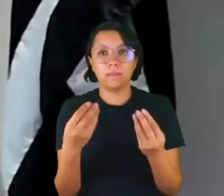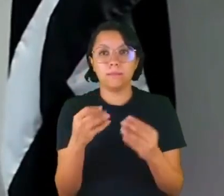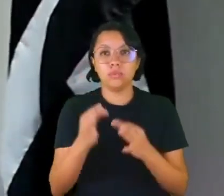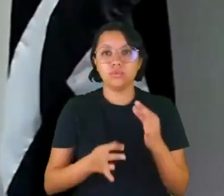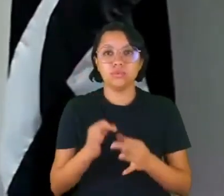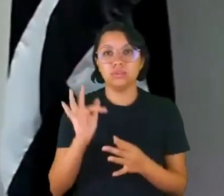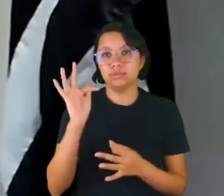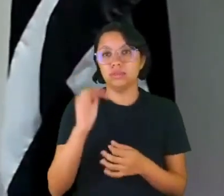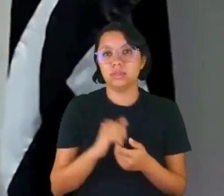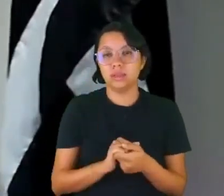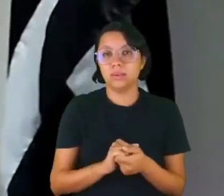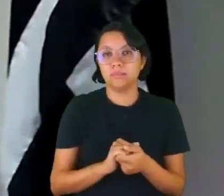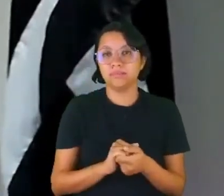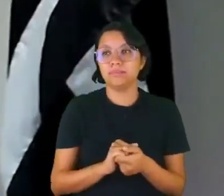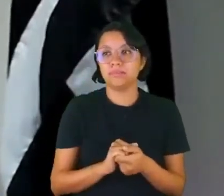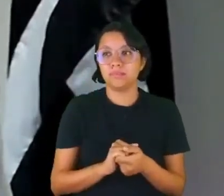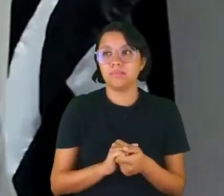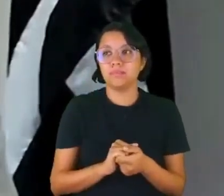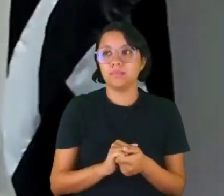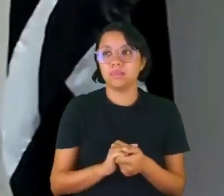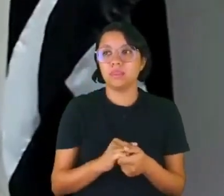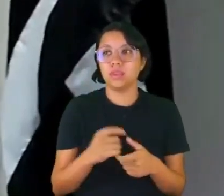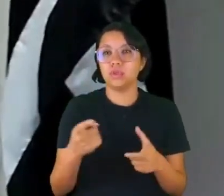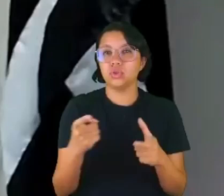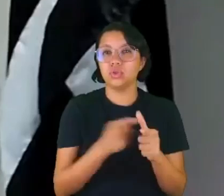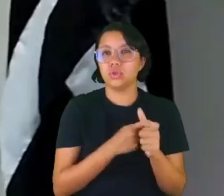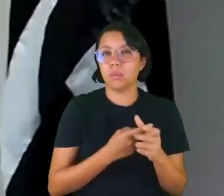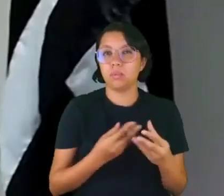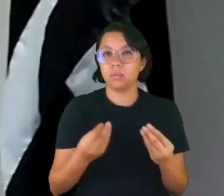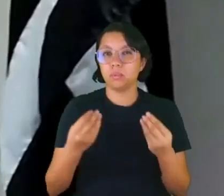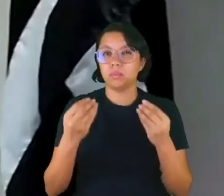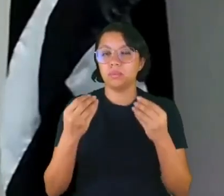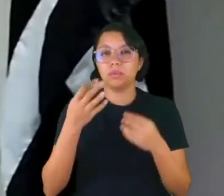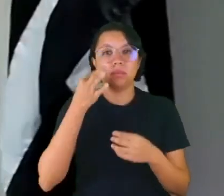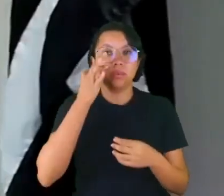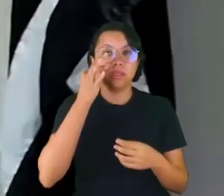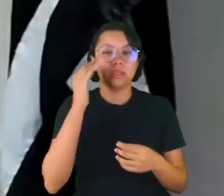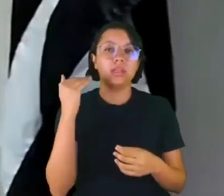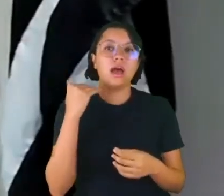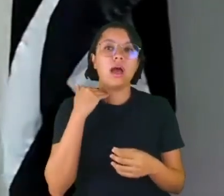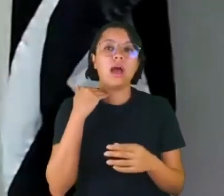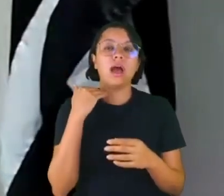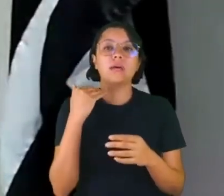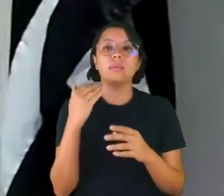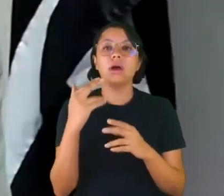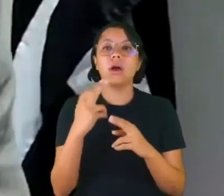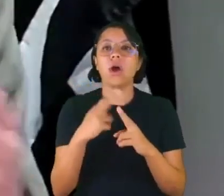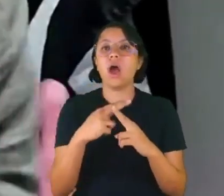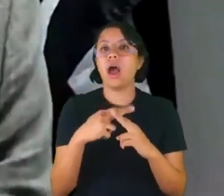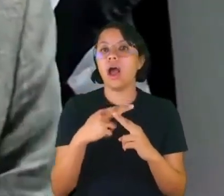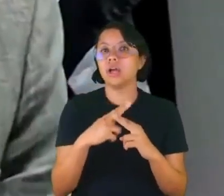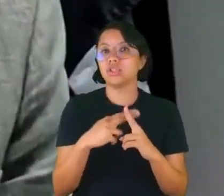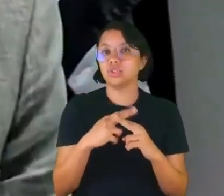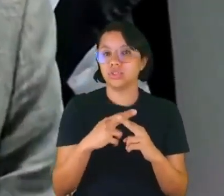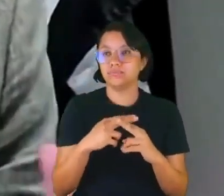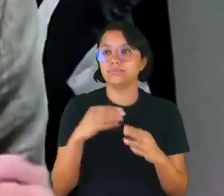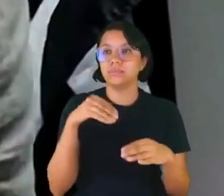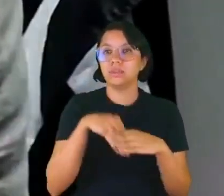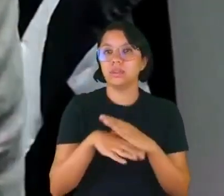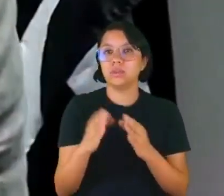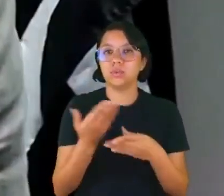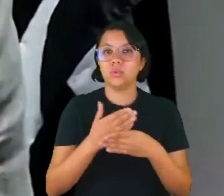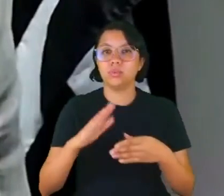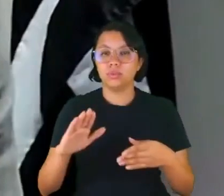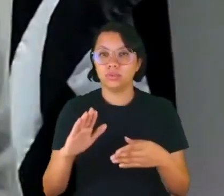Federal dentro do processo de superendividamento. Se cairia para a Justiça